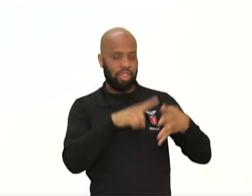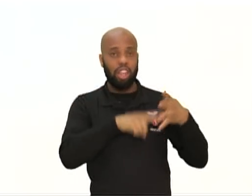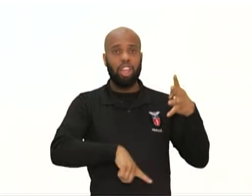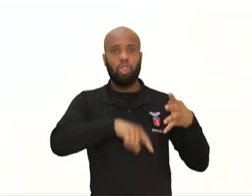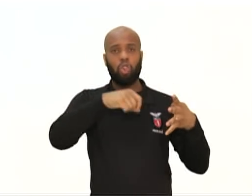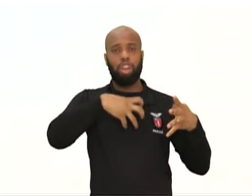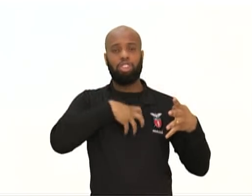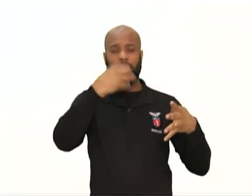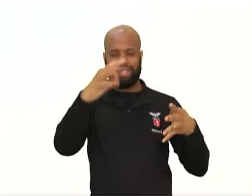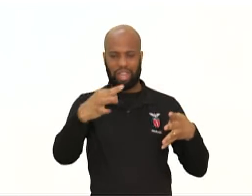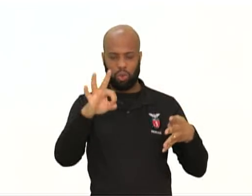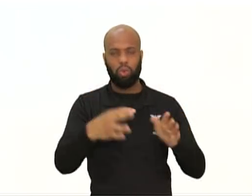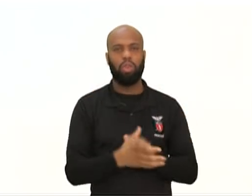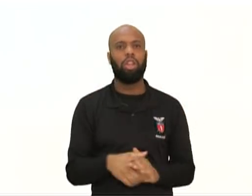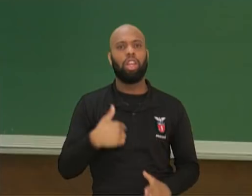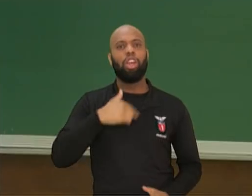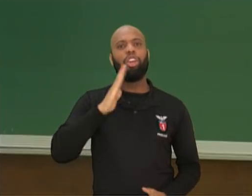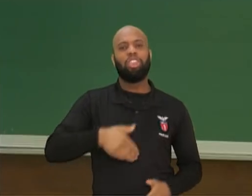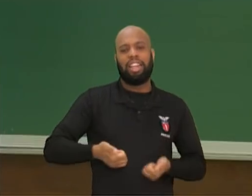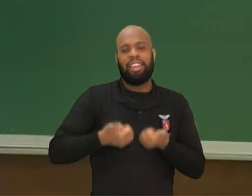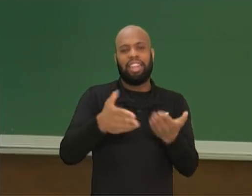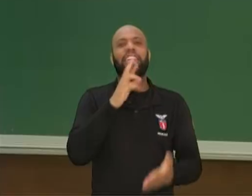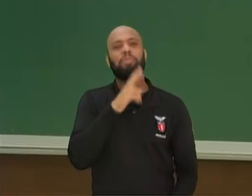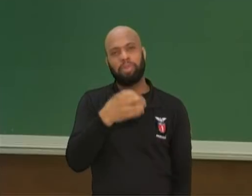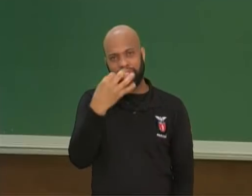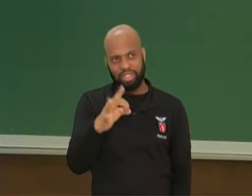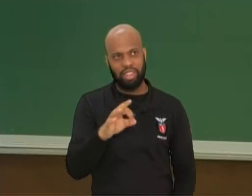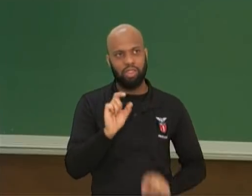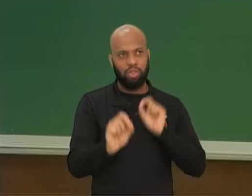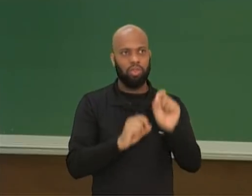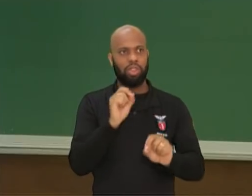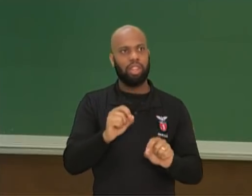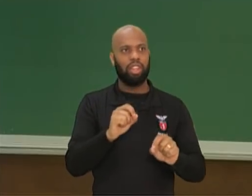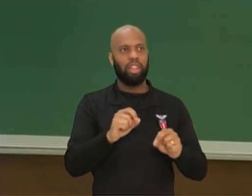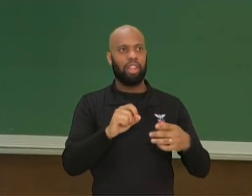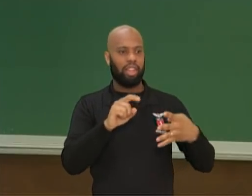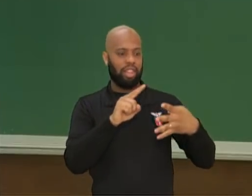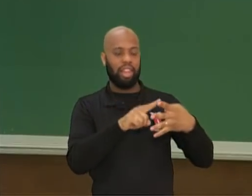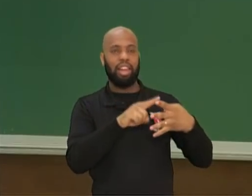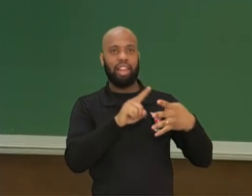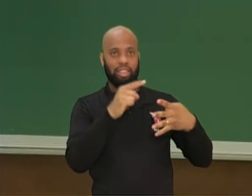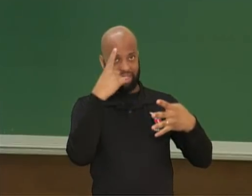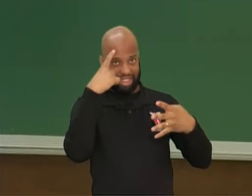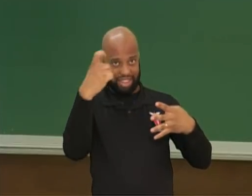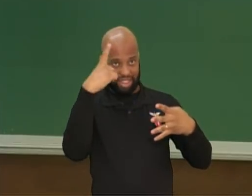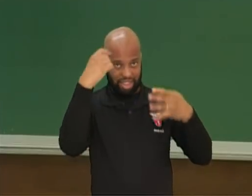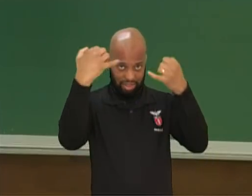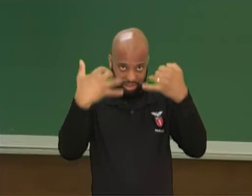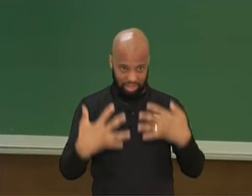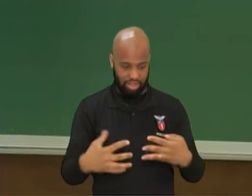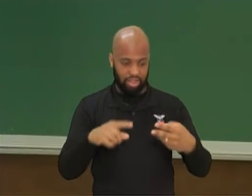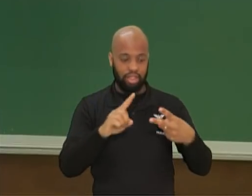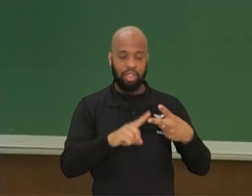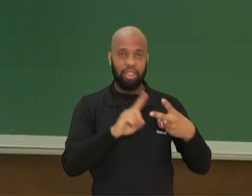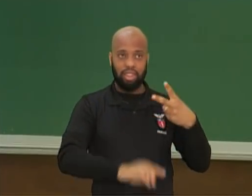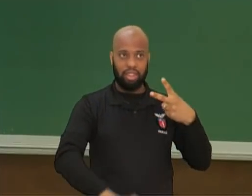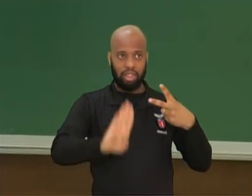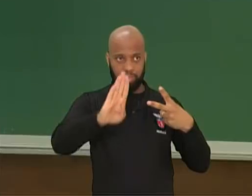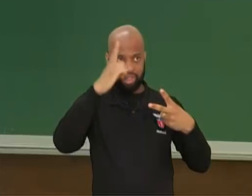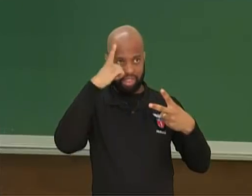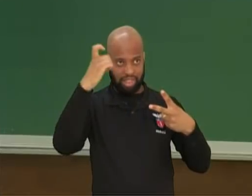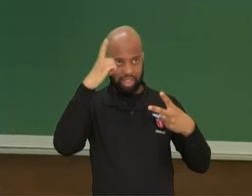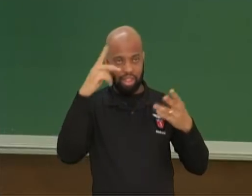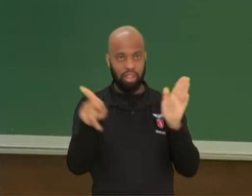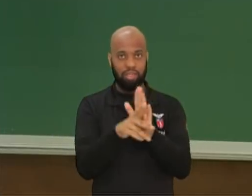alternativa correta. Eu já falei a resposta praticamente, né, turma? Letra A, ideia explicativa. Letra B,